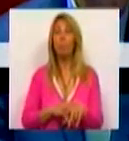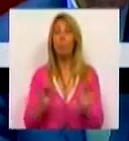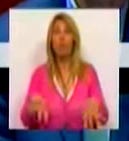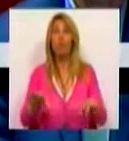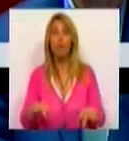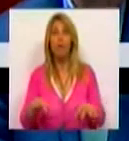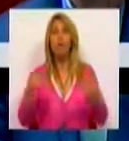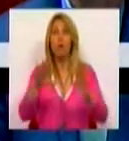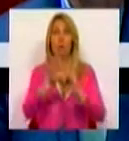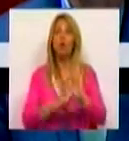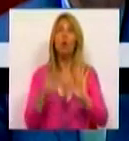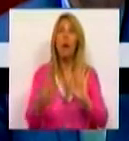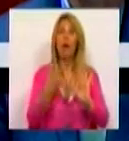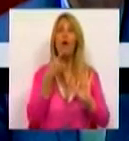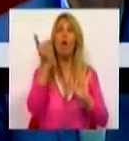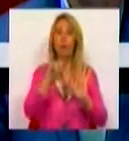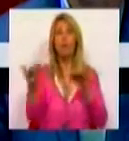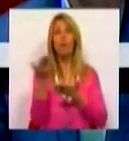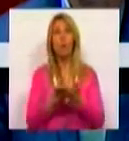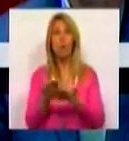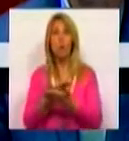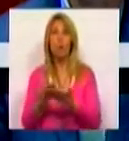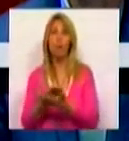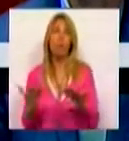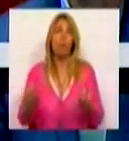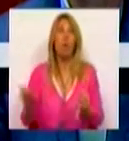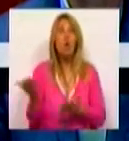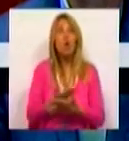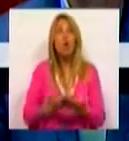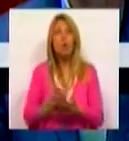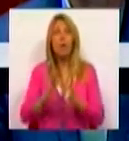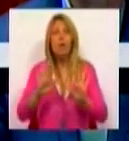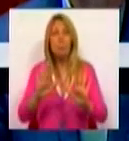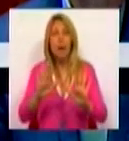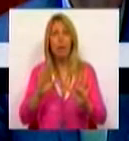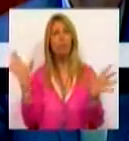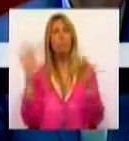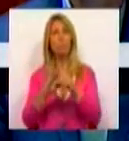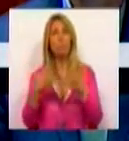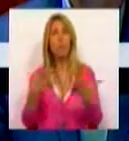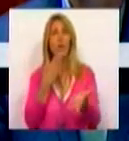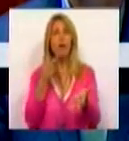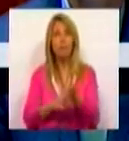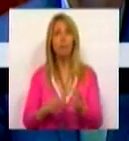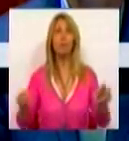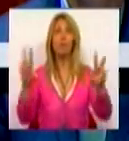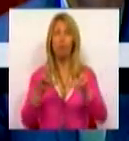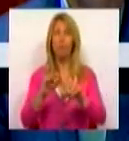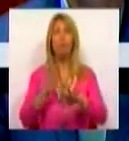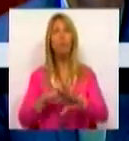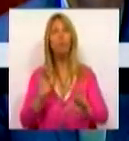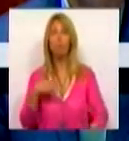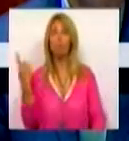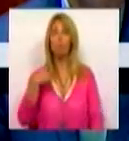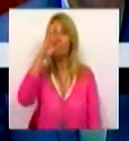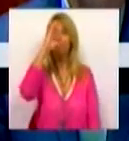para eles poderem ser renegociados. E, obviamente, renegociados tendo em conta aquela que é a nova realidade. E é por termos bem presente